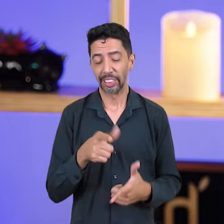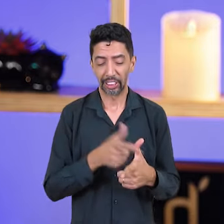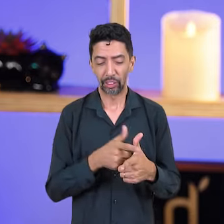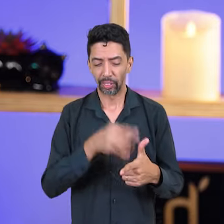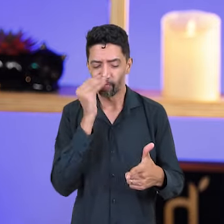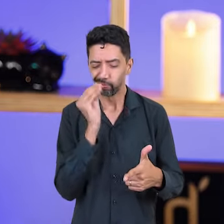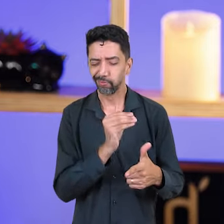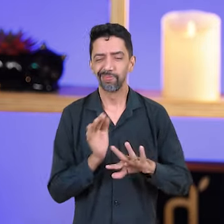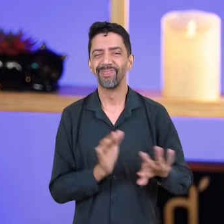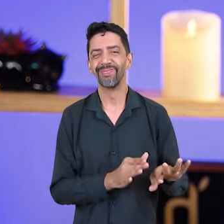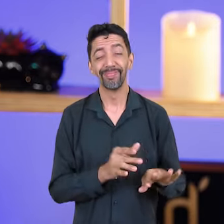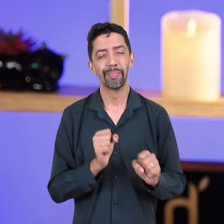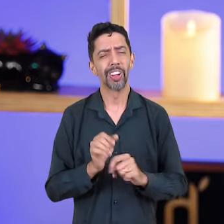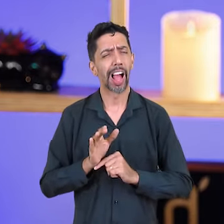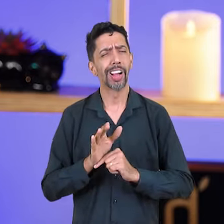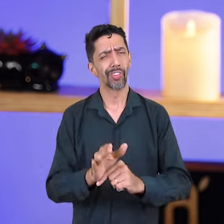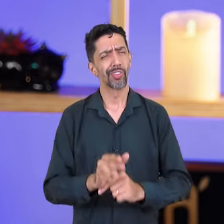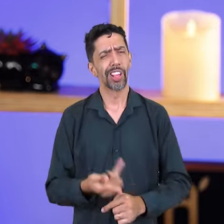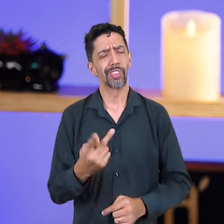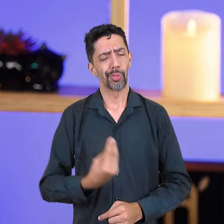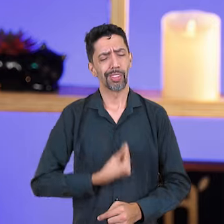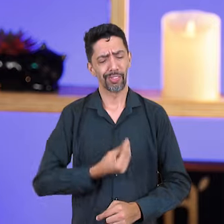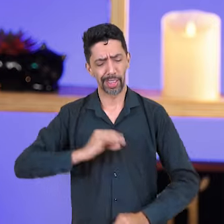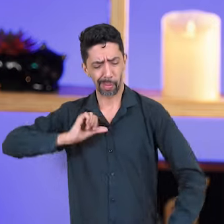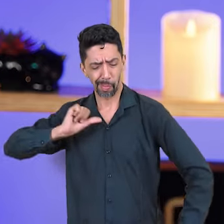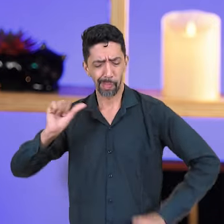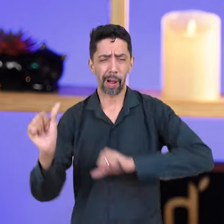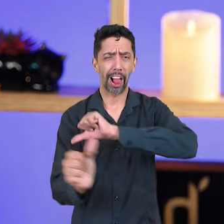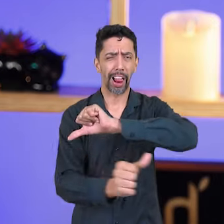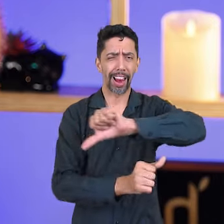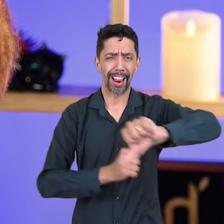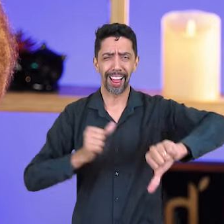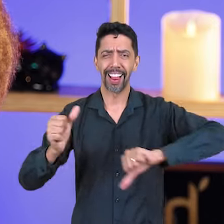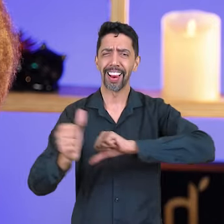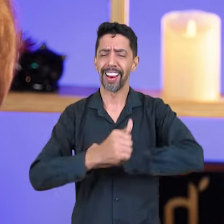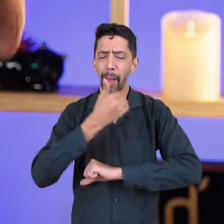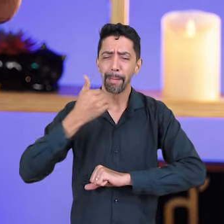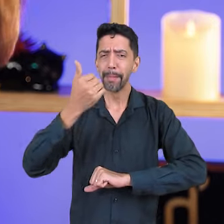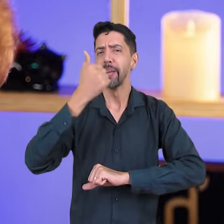capítulo, Livre-se das Dívidas, um livro que realmente transformou